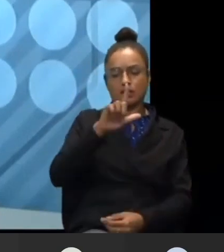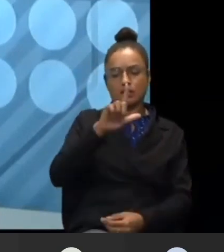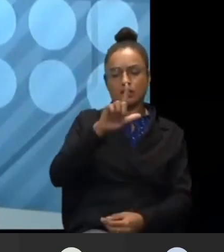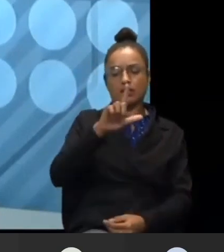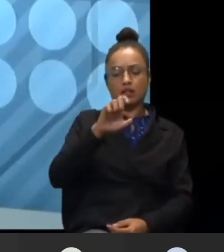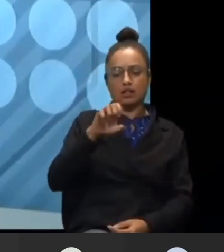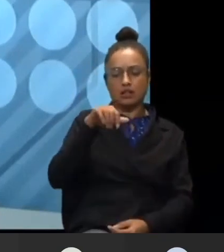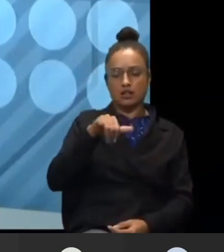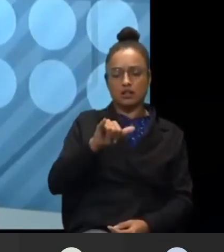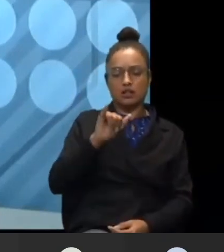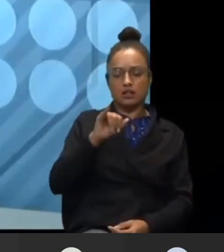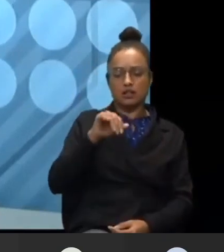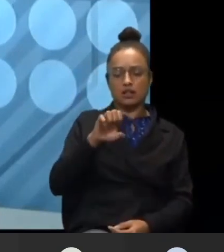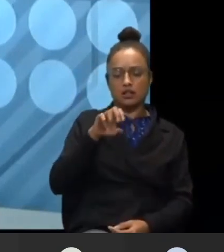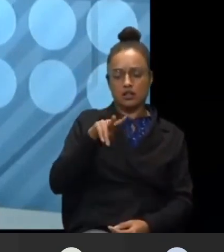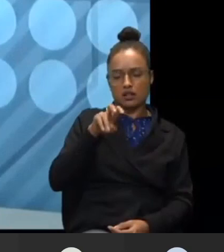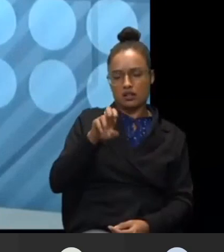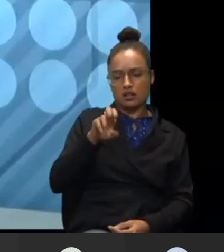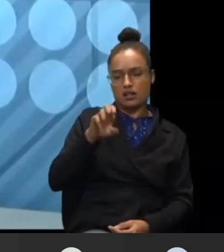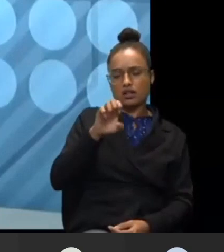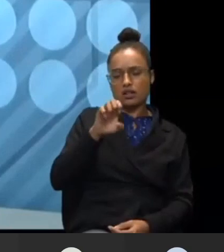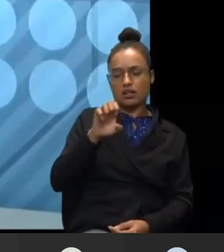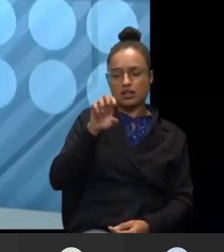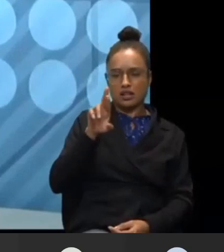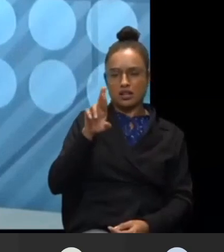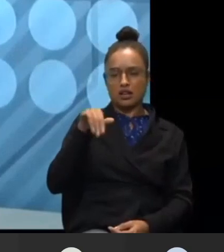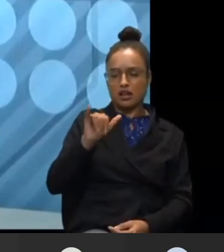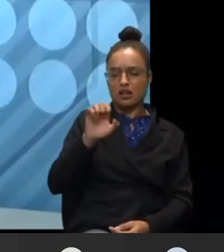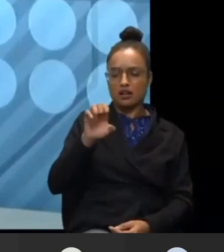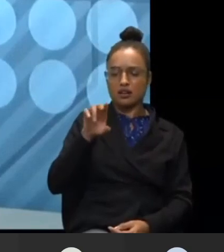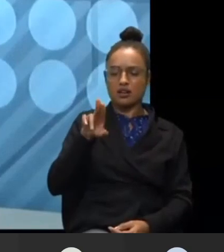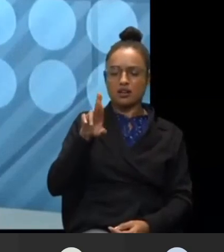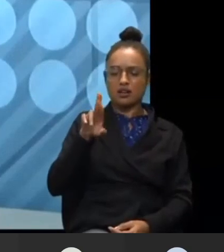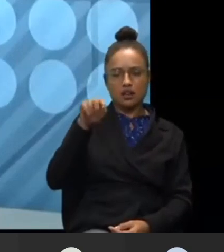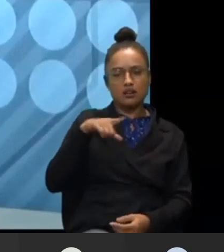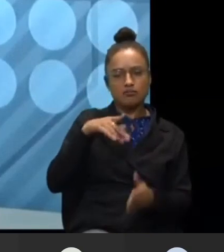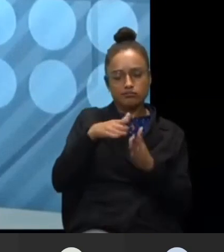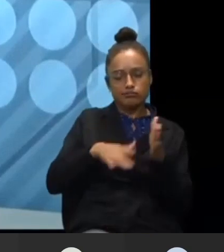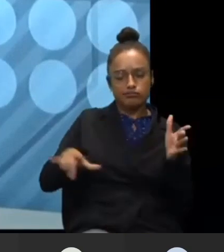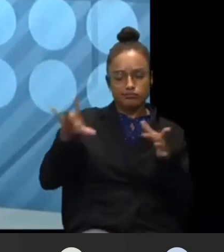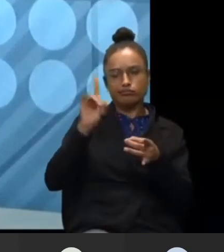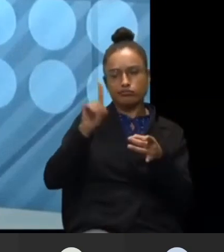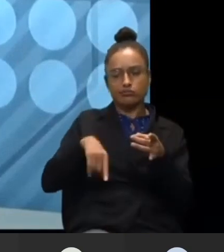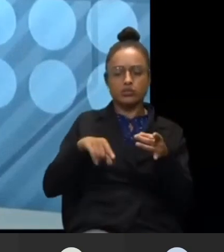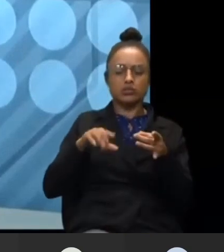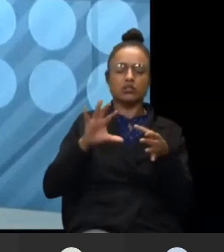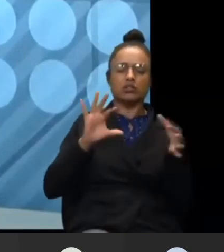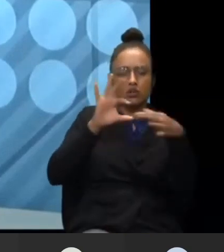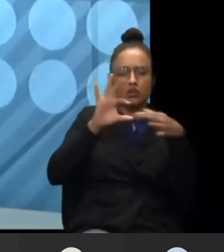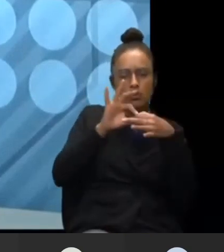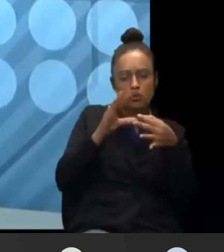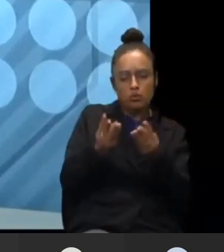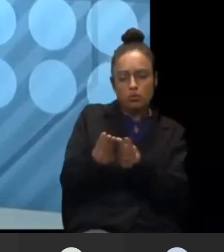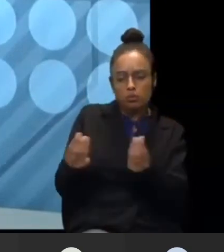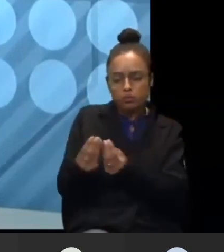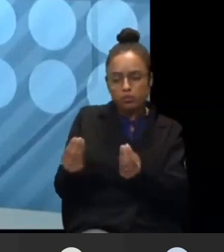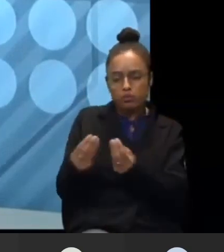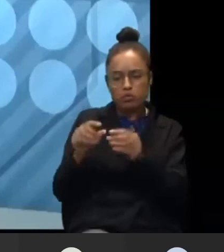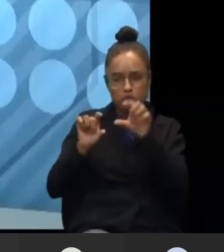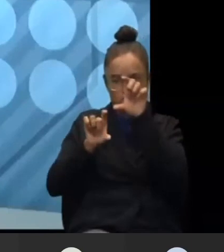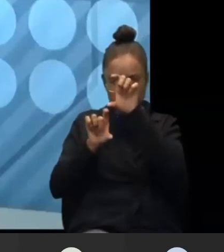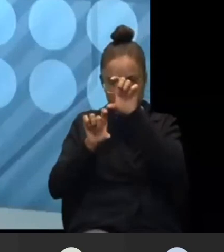fomos até a estufa. Observou no vídeo que nós fomos até a estufa, então o clorofórmio está com a fração lipídica solubilizada.